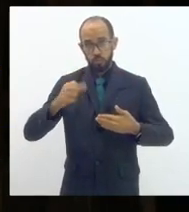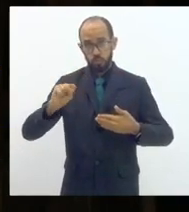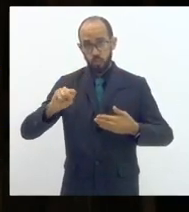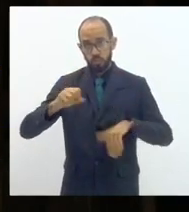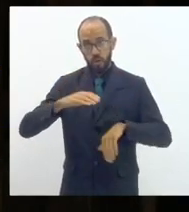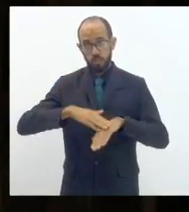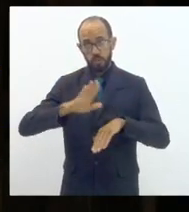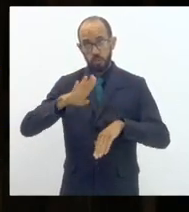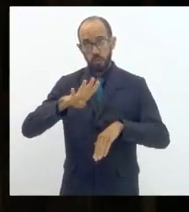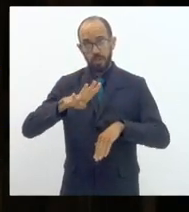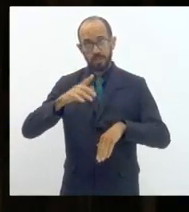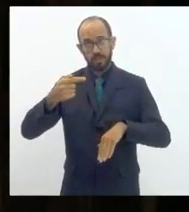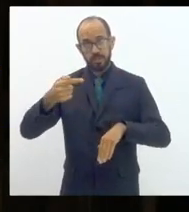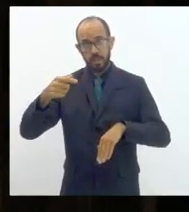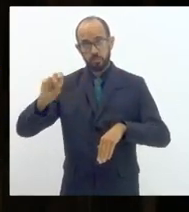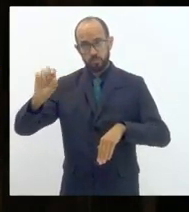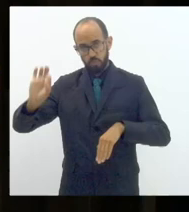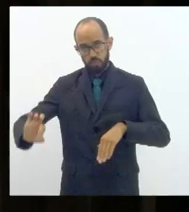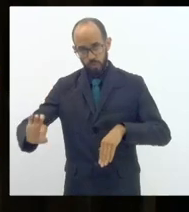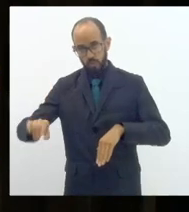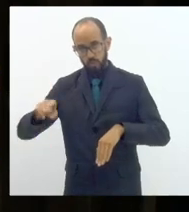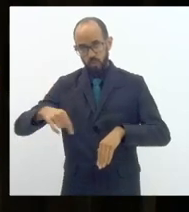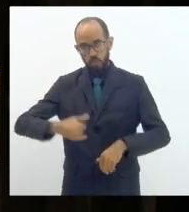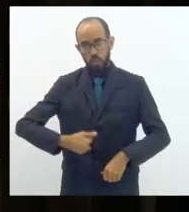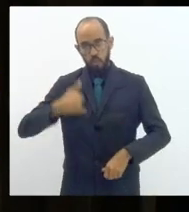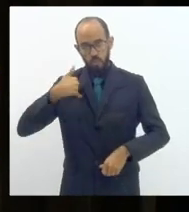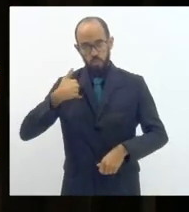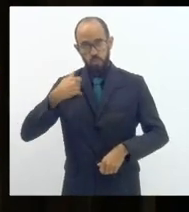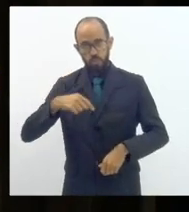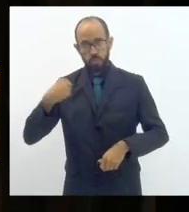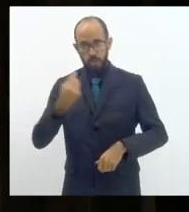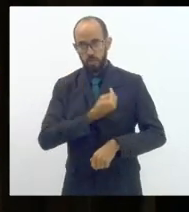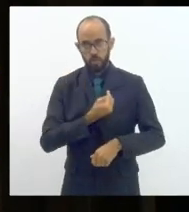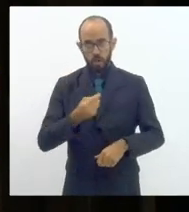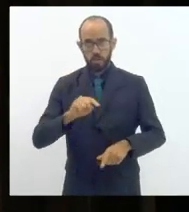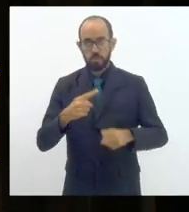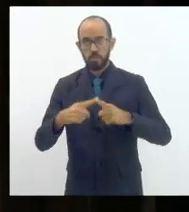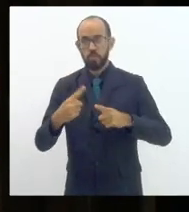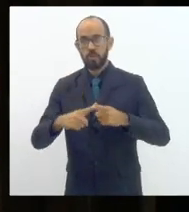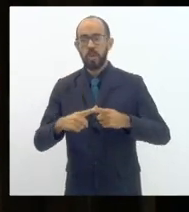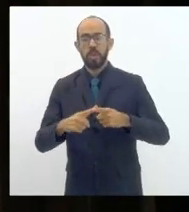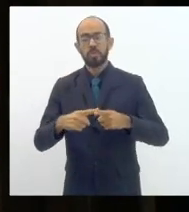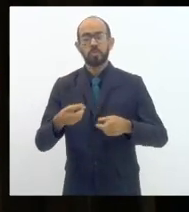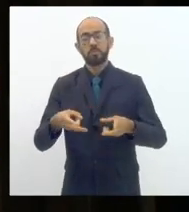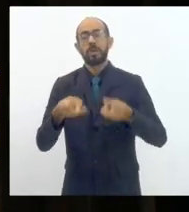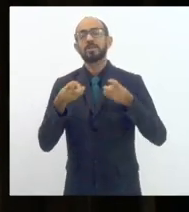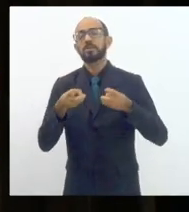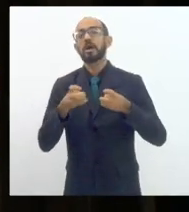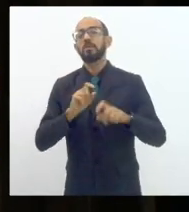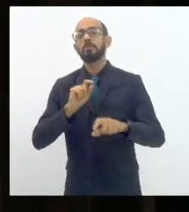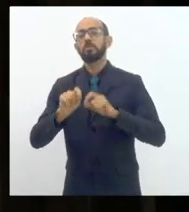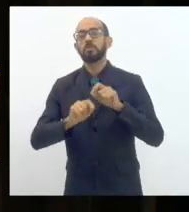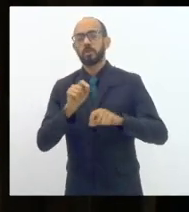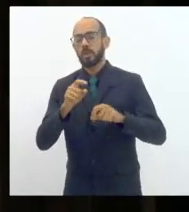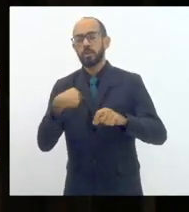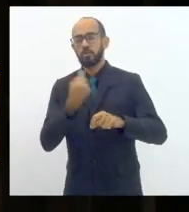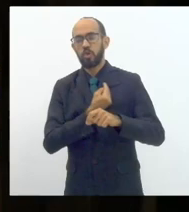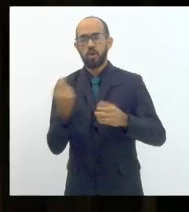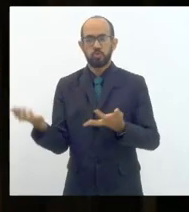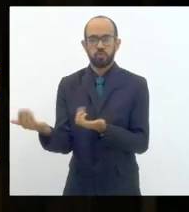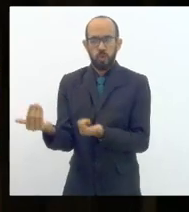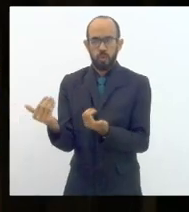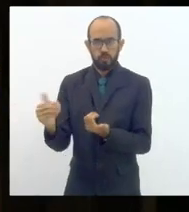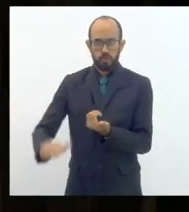47,2%. Então, isso é um orgulho muito grande para todos nós, porque a gente consegue ver que nós, jovens,